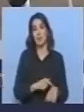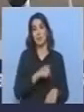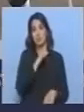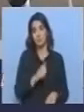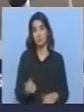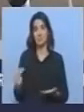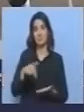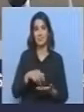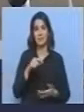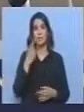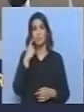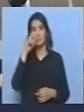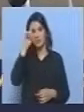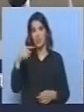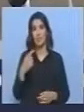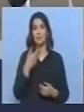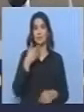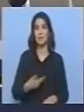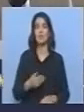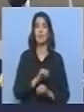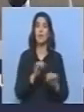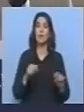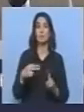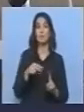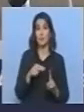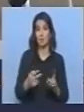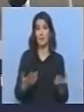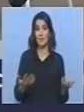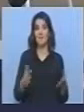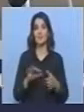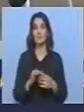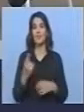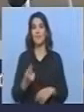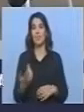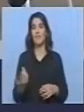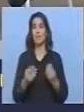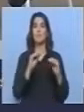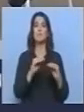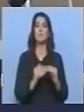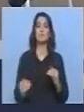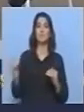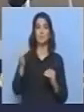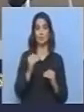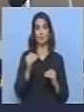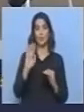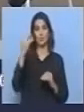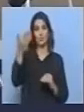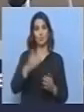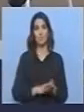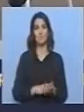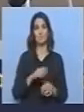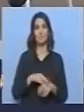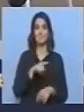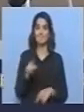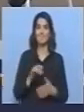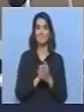no início, os vossos conhecimentos e saberes e as vossas visões daquilo que deve ser o ensino superior no futuro. Por isso,